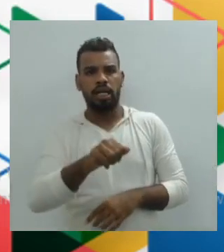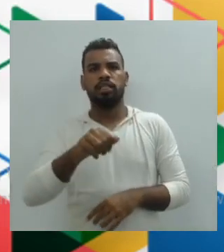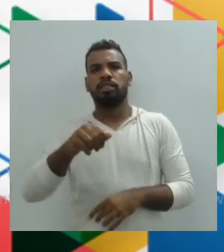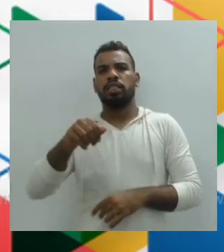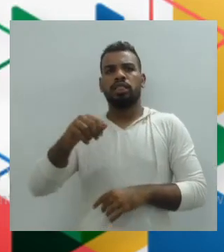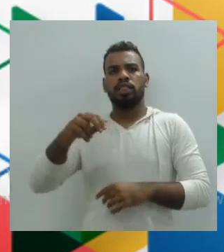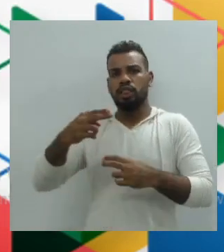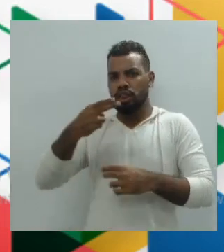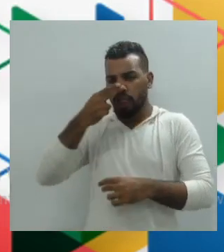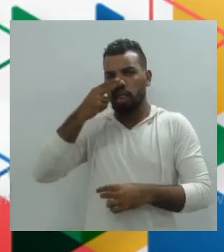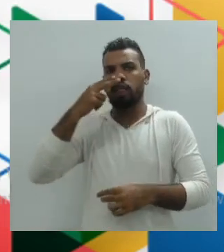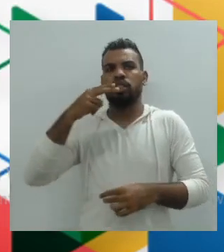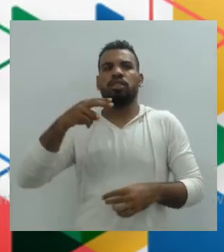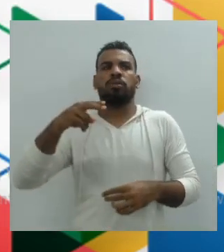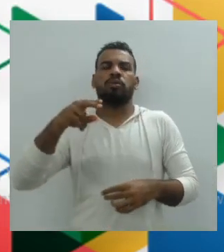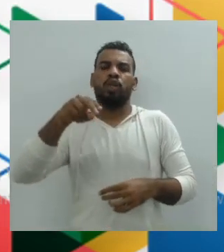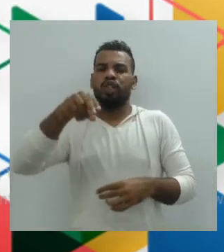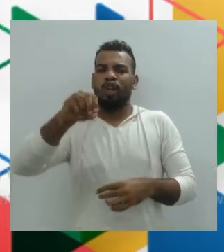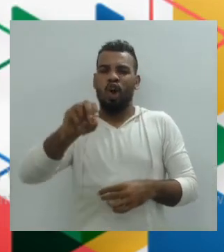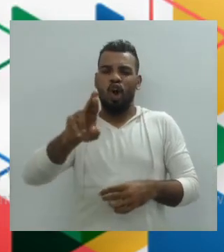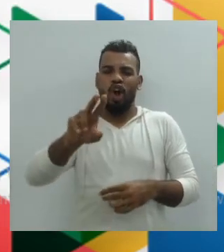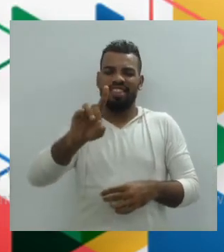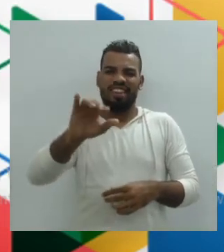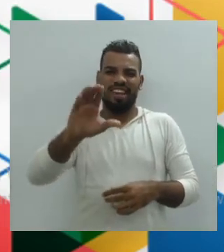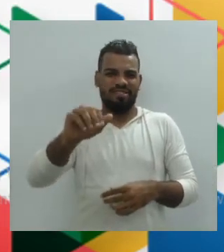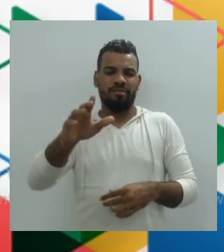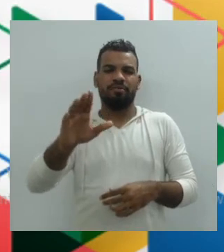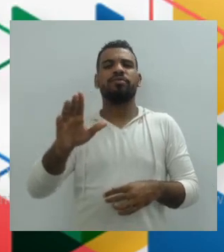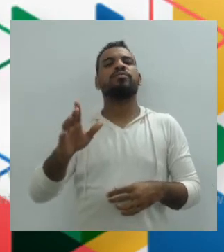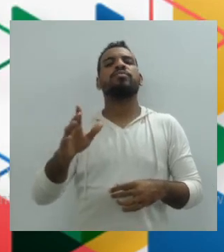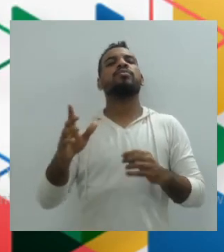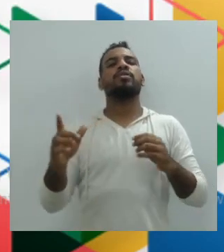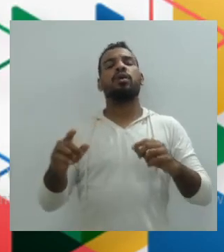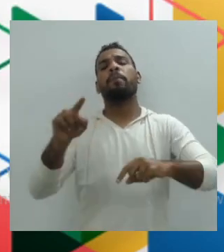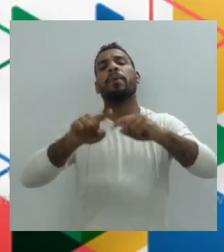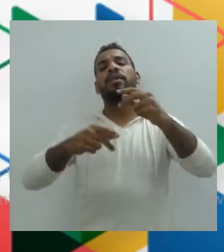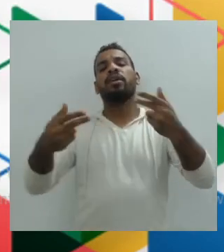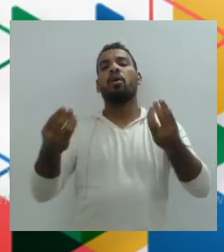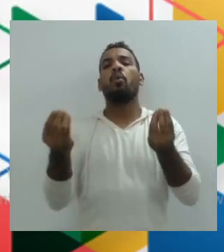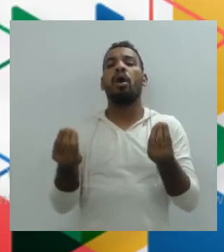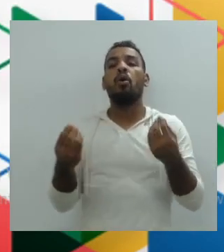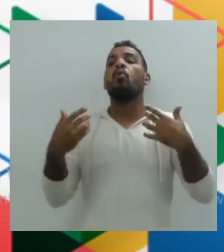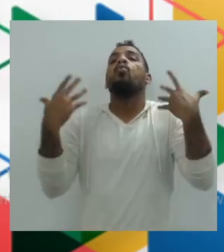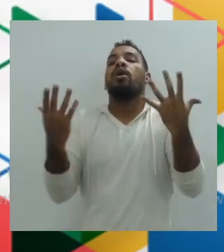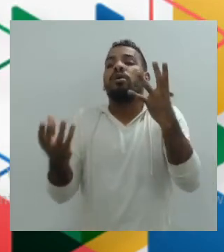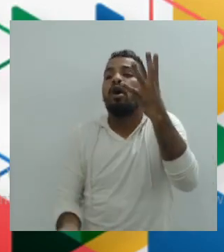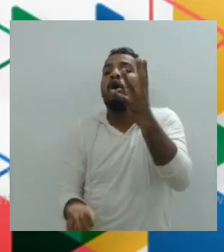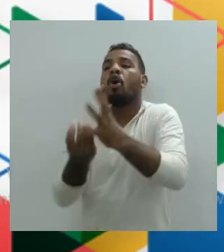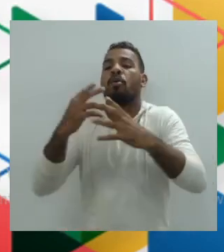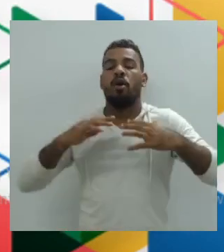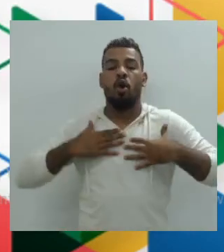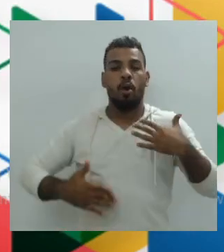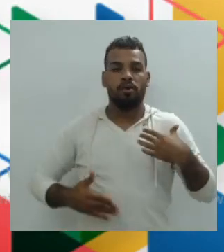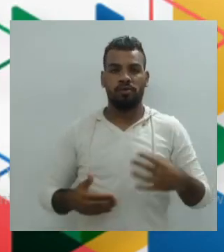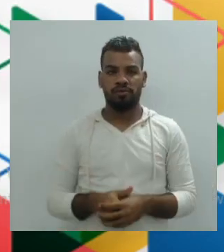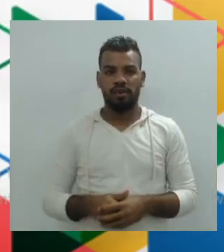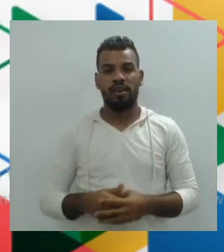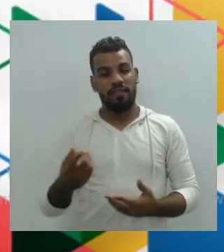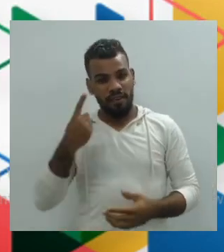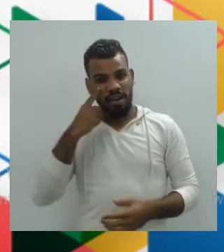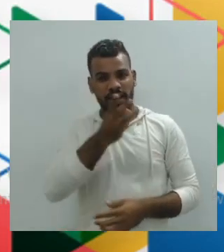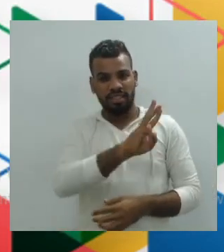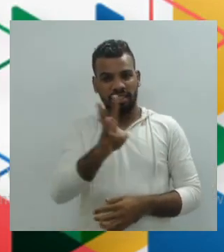cristã, discutindo qual seria a origem, o material que teria dado origem ao homem. Visite o site do Carlos